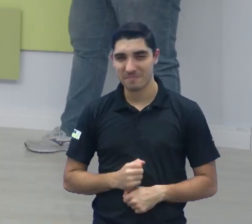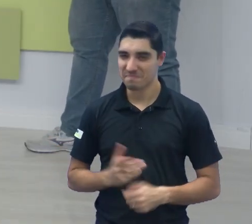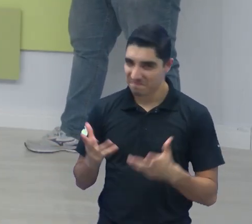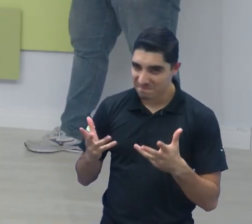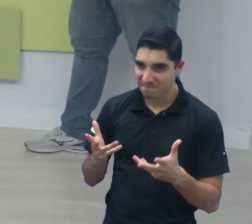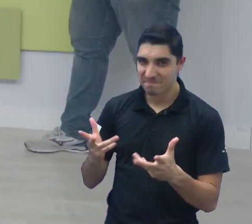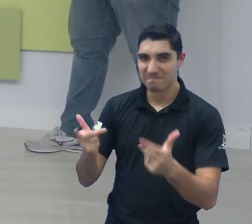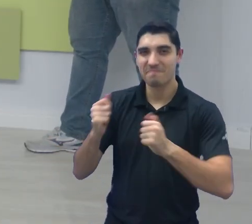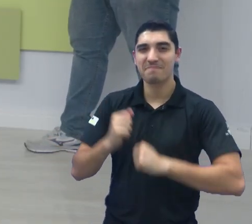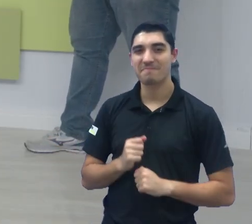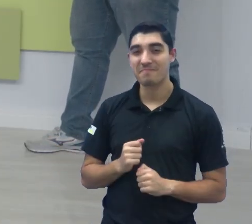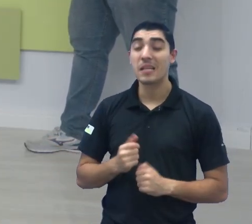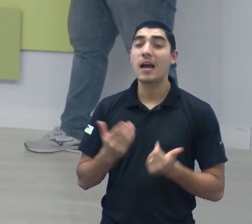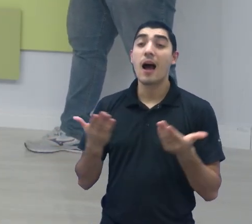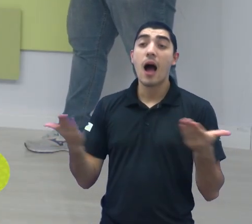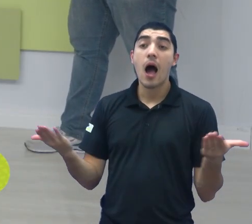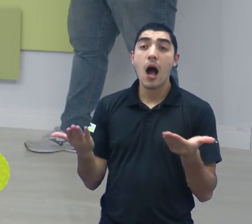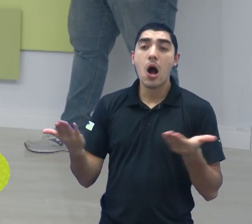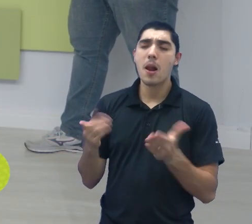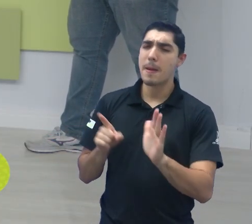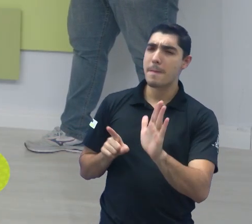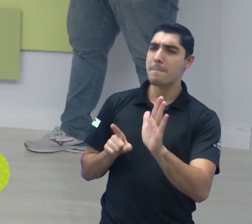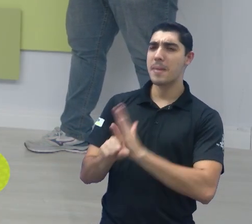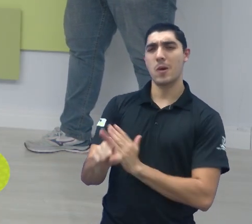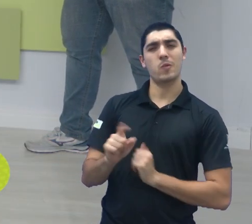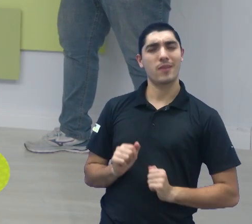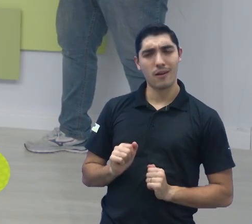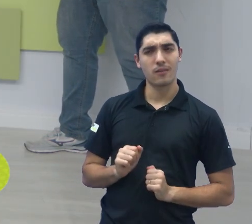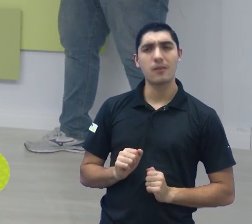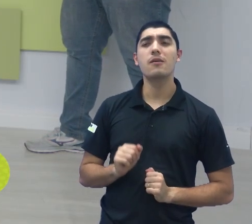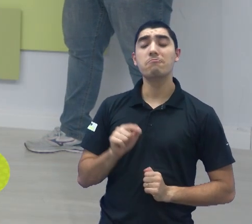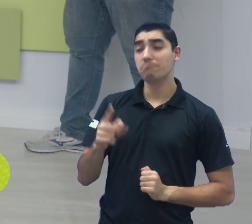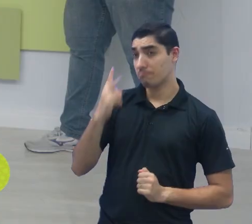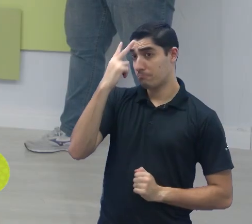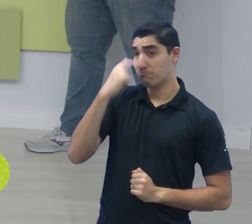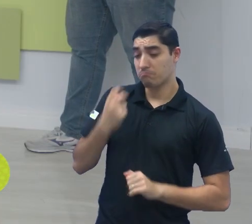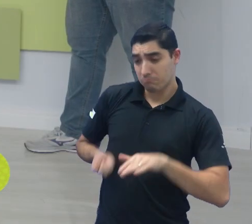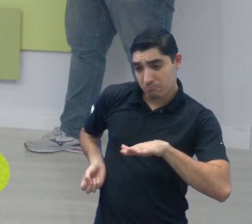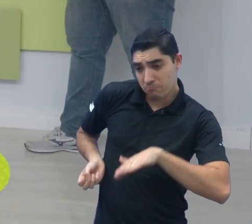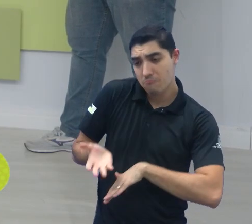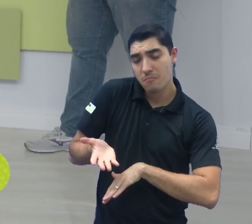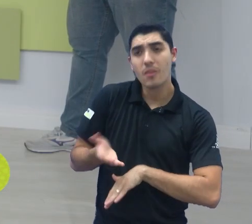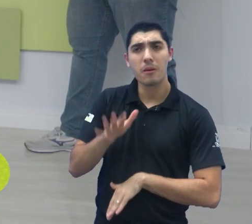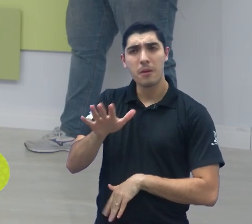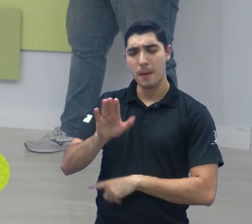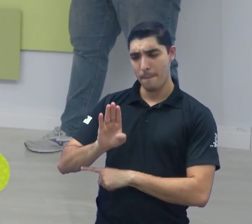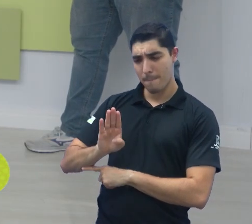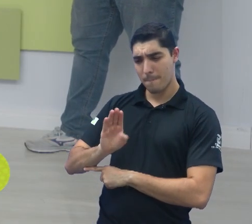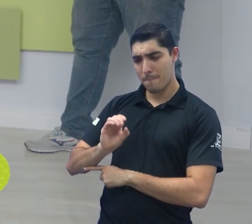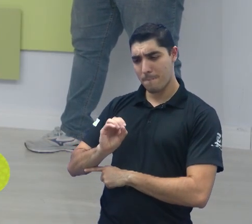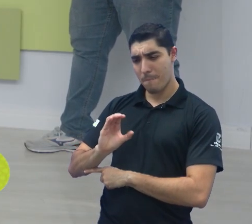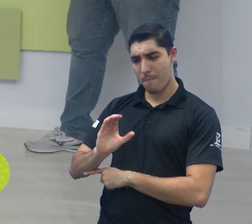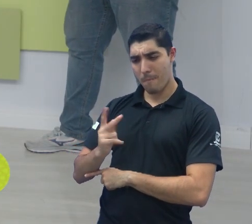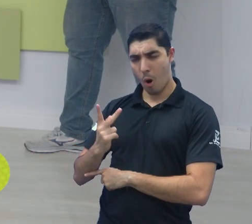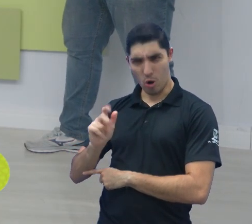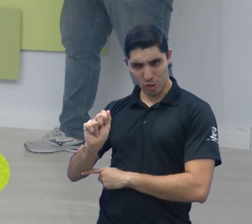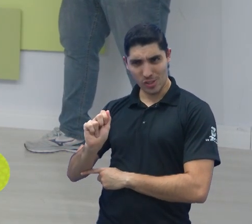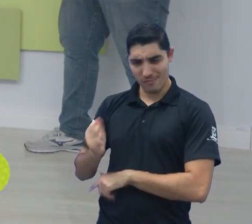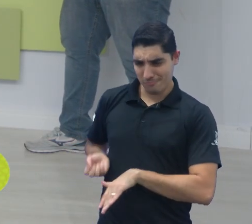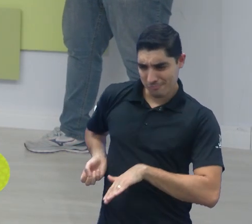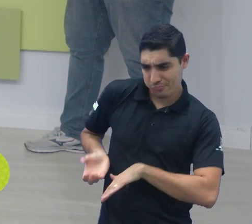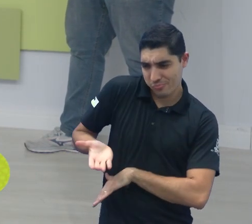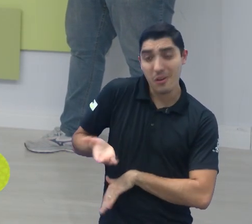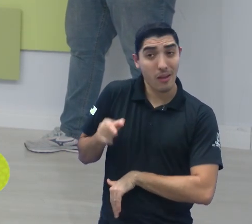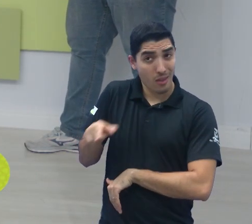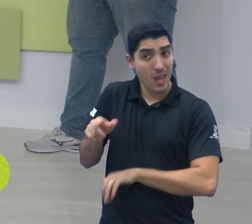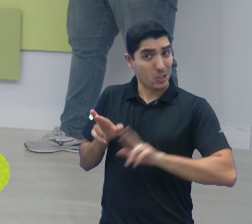Zezinho, a pergunta inicial não pode ser diferente. Bocha paralímpica. Bocha já é um jogo diferenciado, a bocha comum que a gente está acostumado a